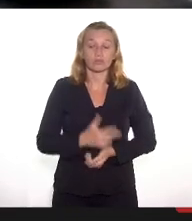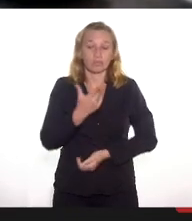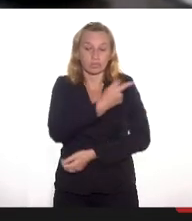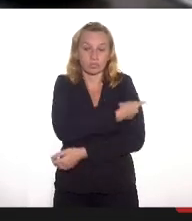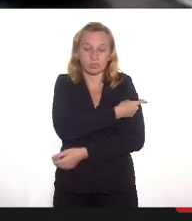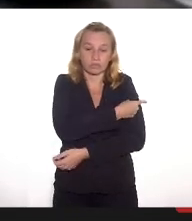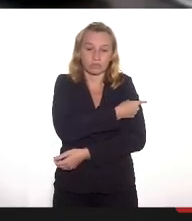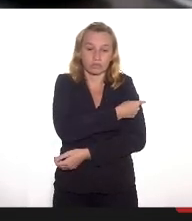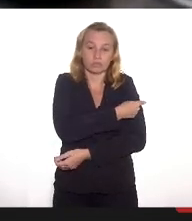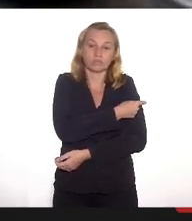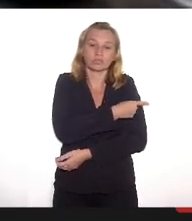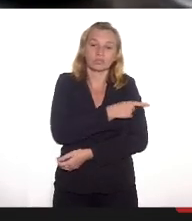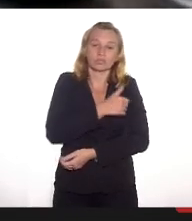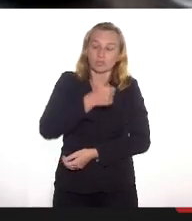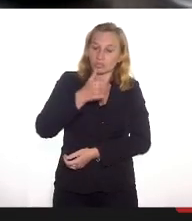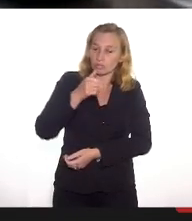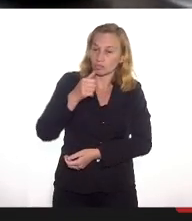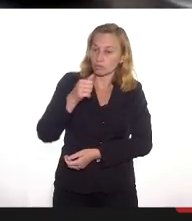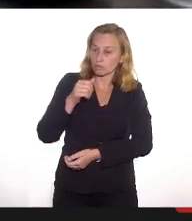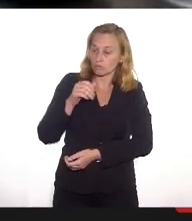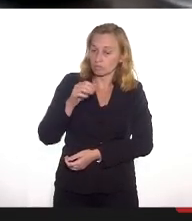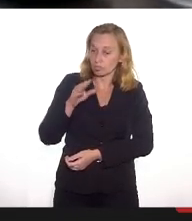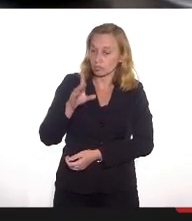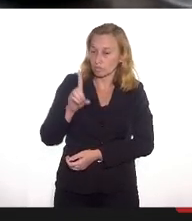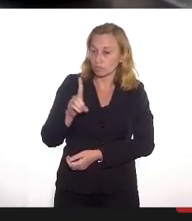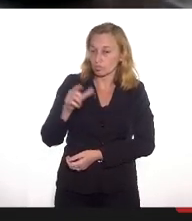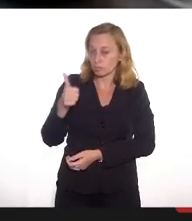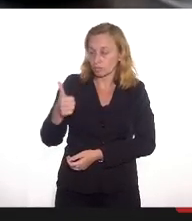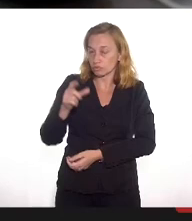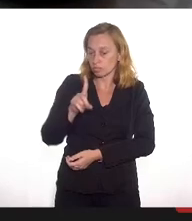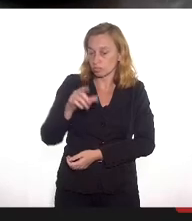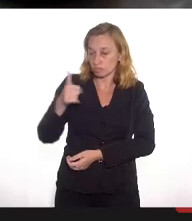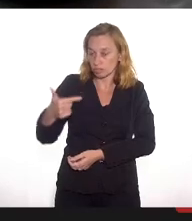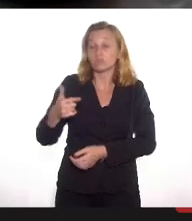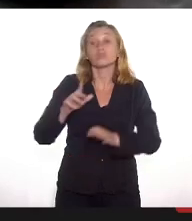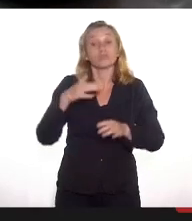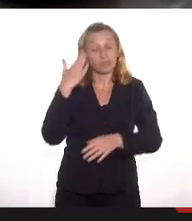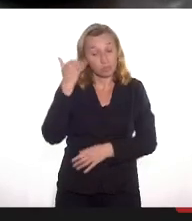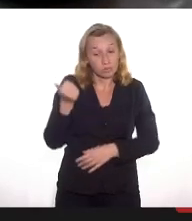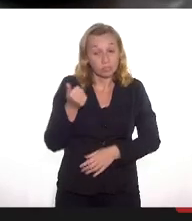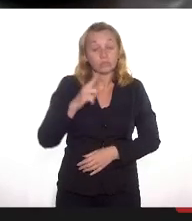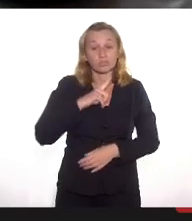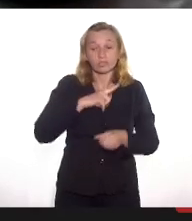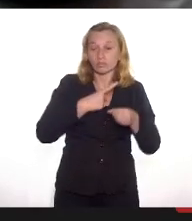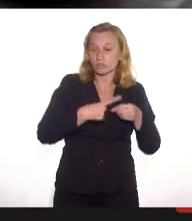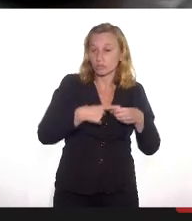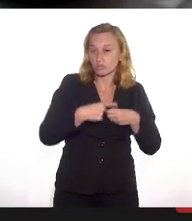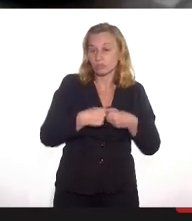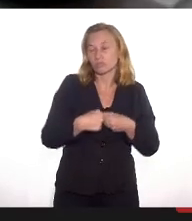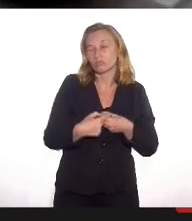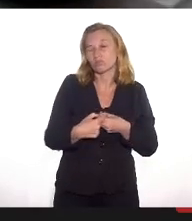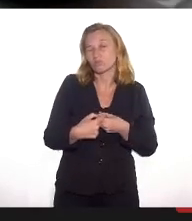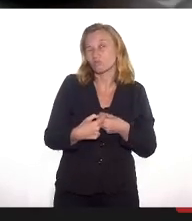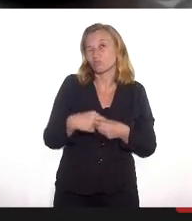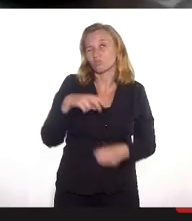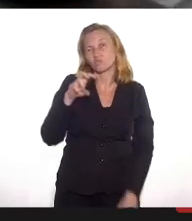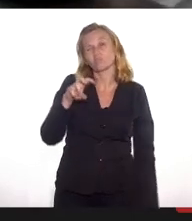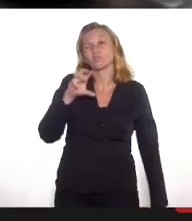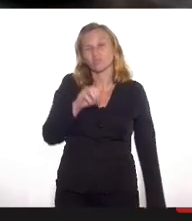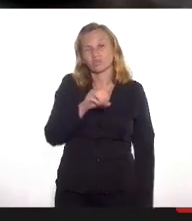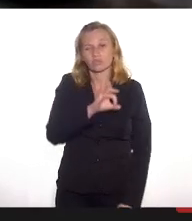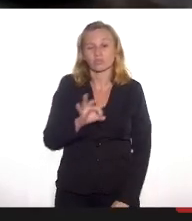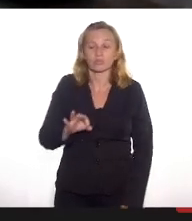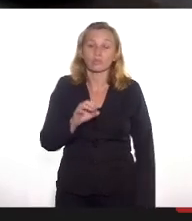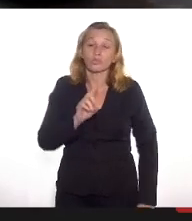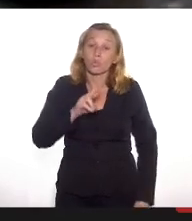aplicadas milhões de 2 então eu tô só lá no basicamente isso mas a gente sabe que tem municípios que ainda tem 50 50